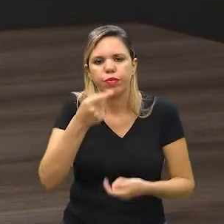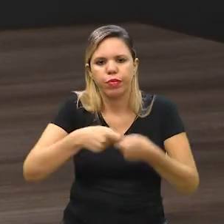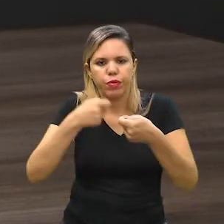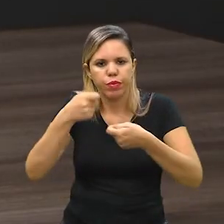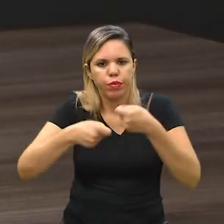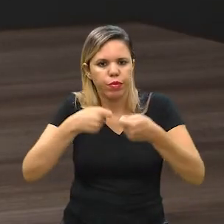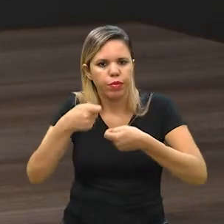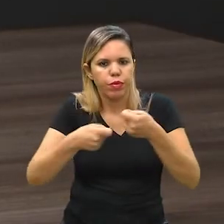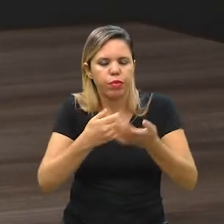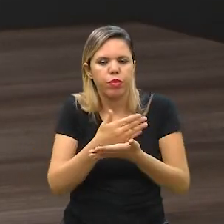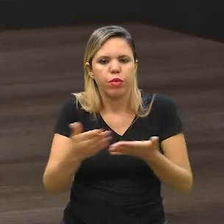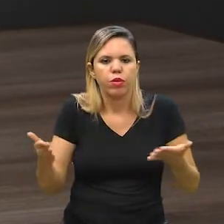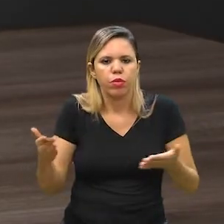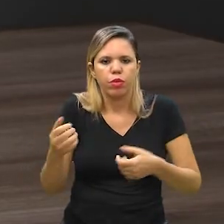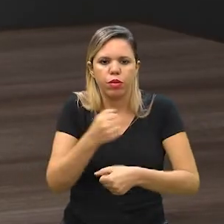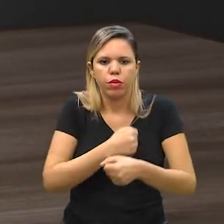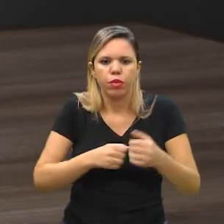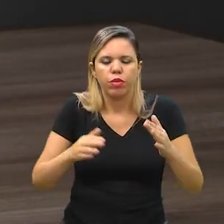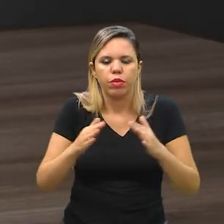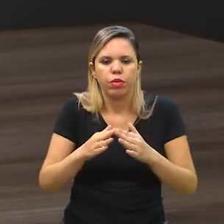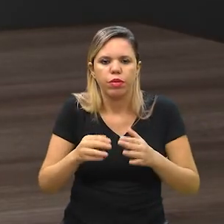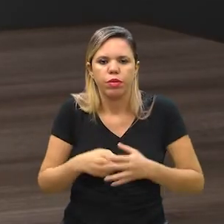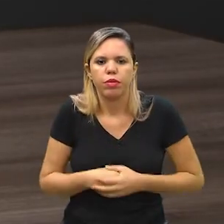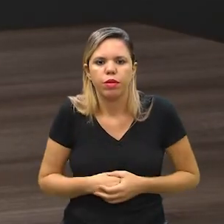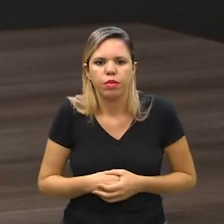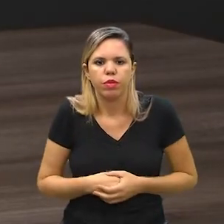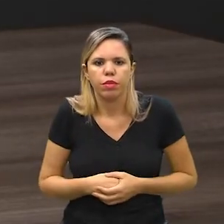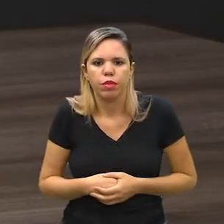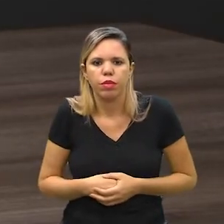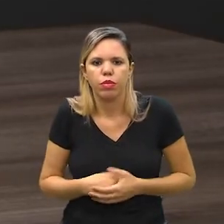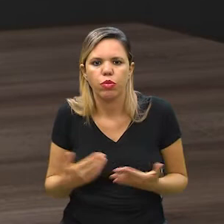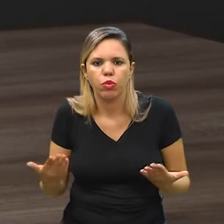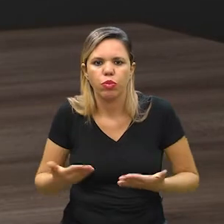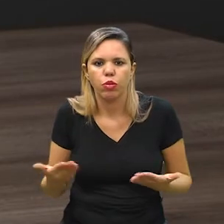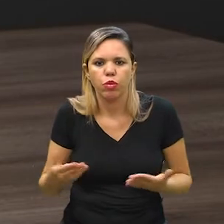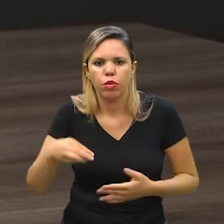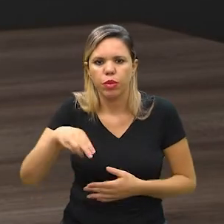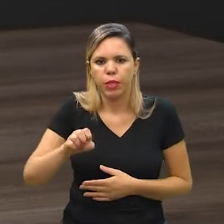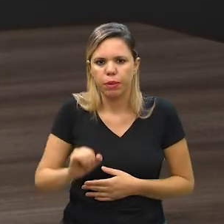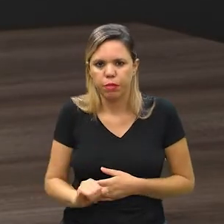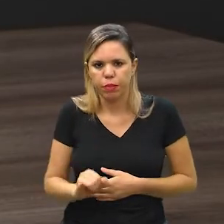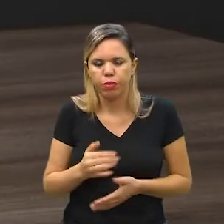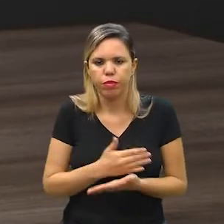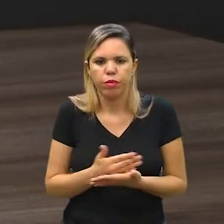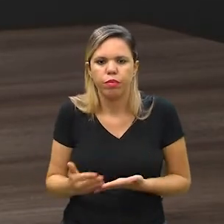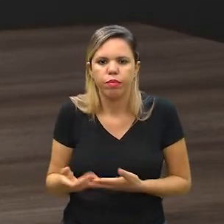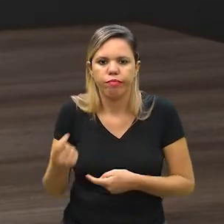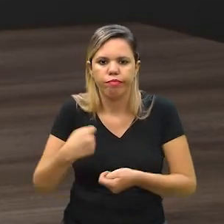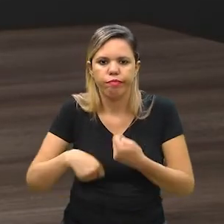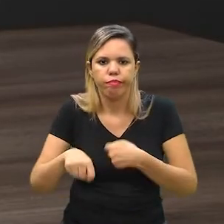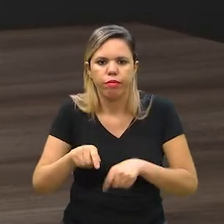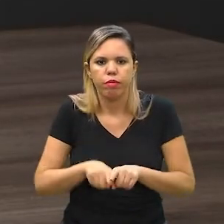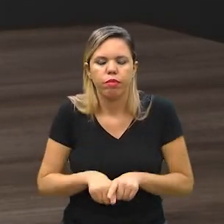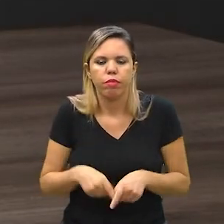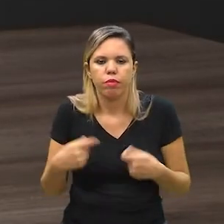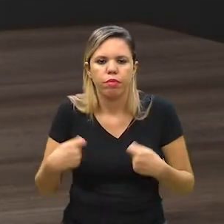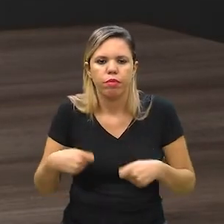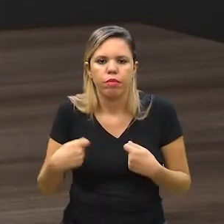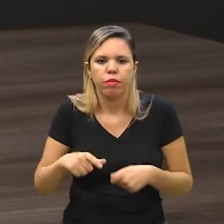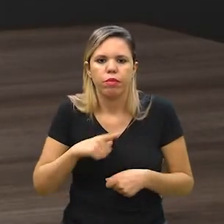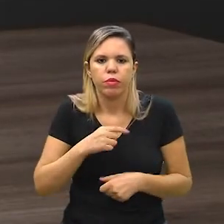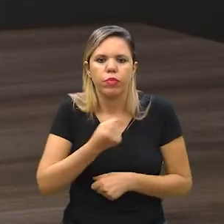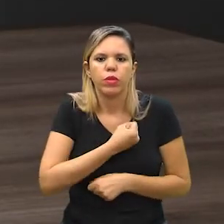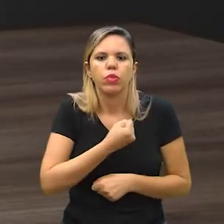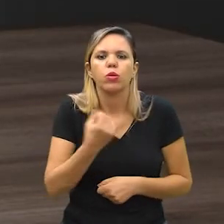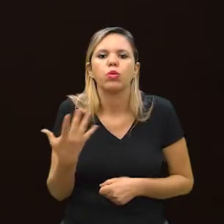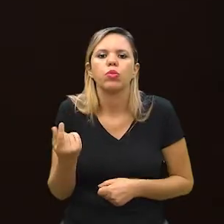quando a gente fala em alimentos, começam ali na cozinha de casa mesmo. Hoje, um MEI para iniciar um negócio, ele precisa